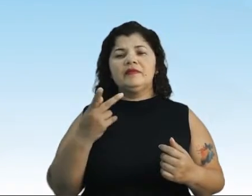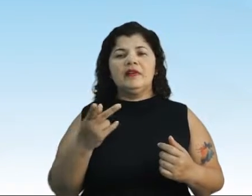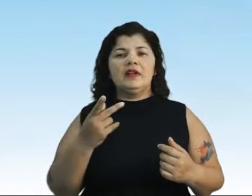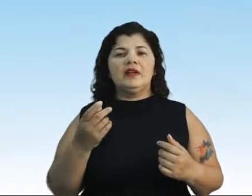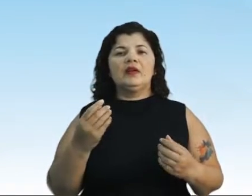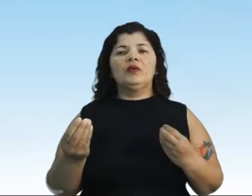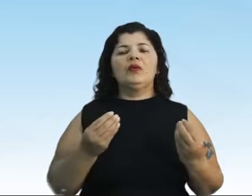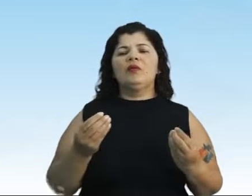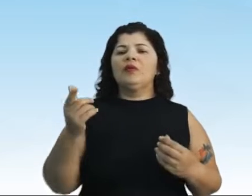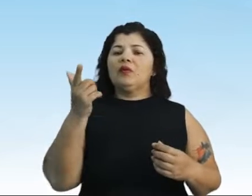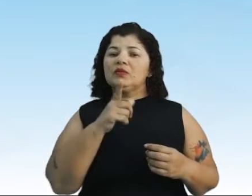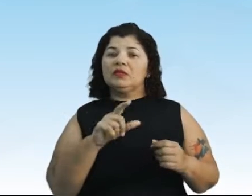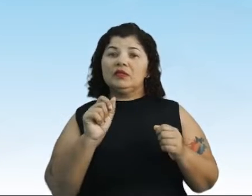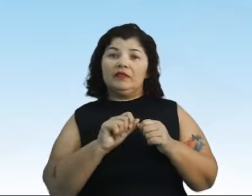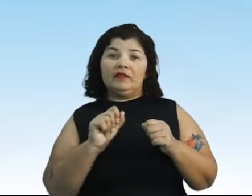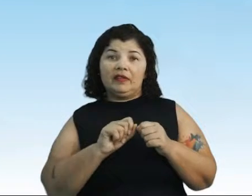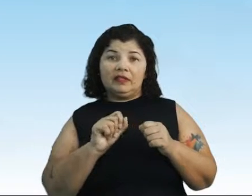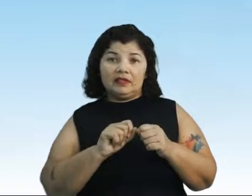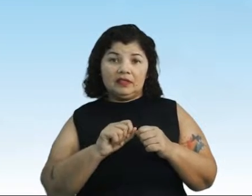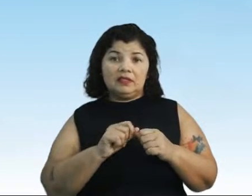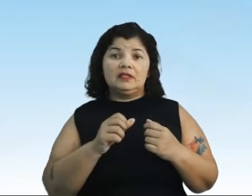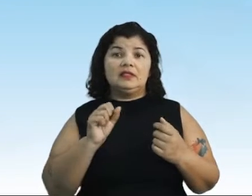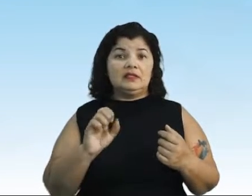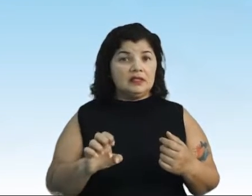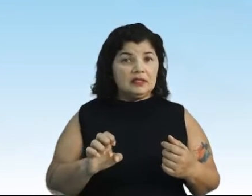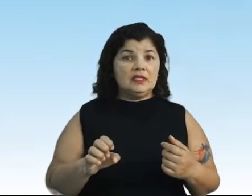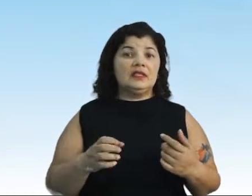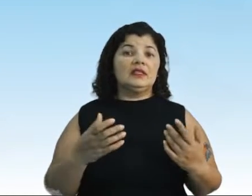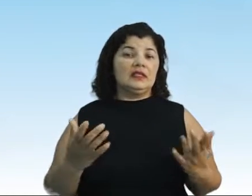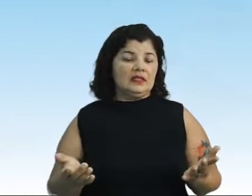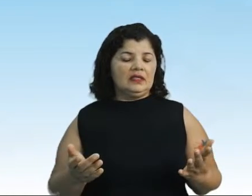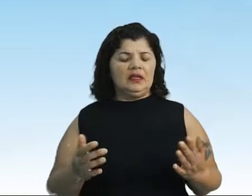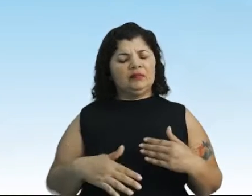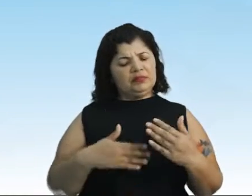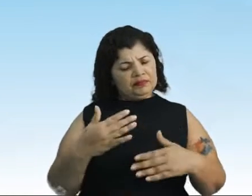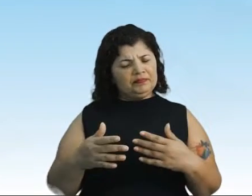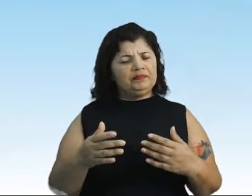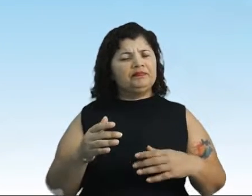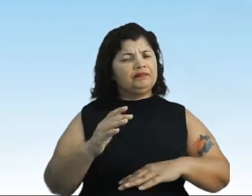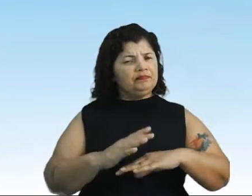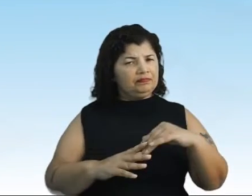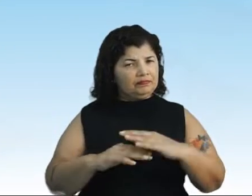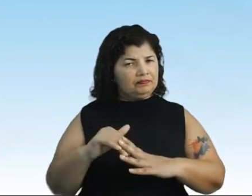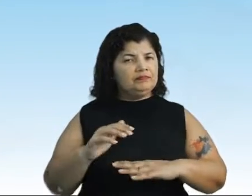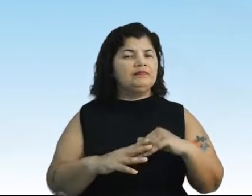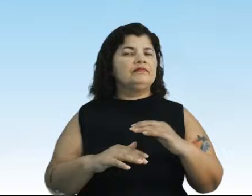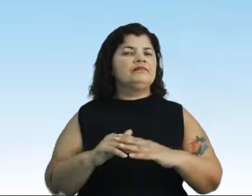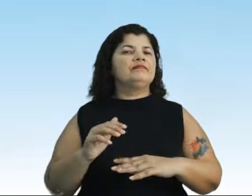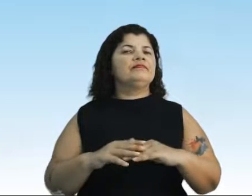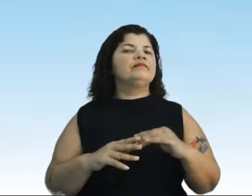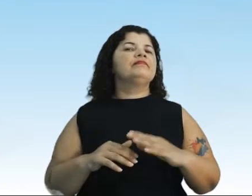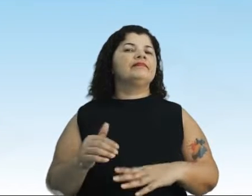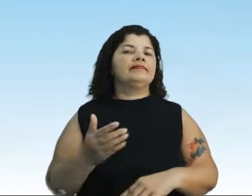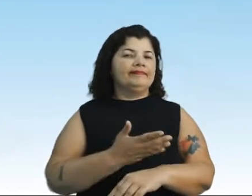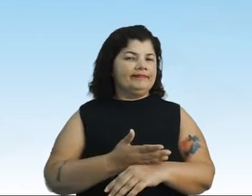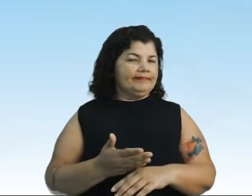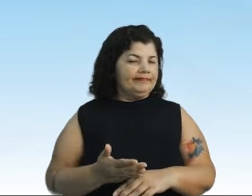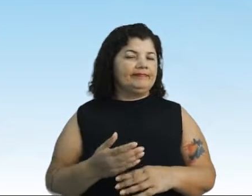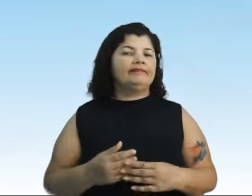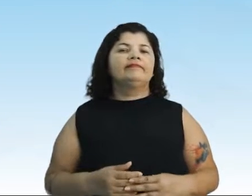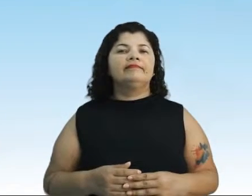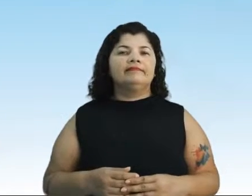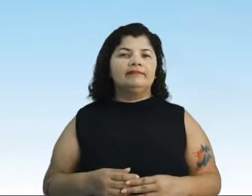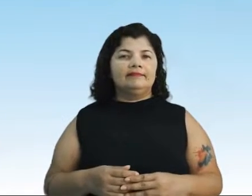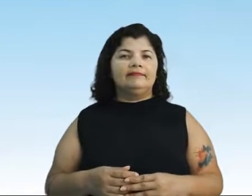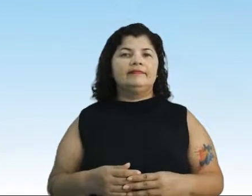conseguir fazer. Já que se eu consigo fazer, eu desenvolvi a competência, eu desenvolvi a habilidade.